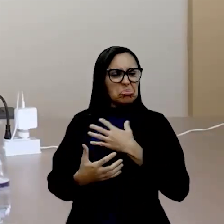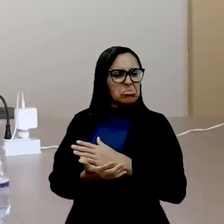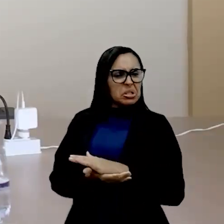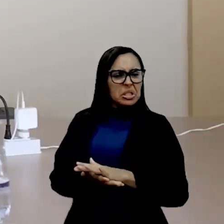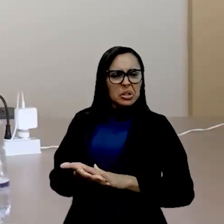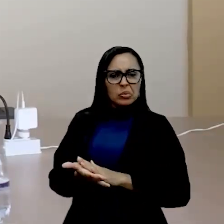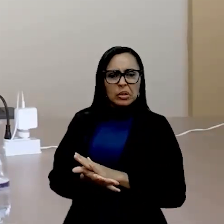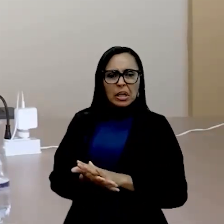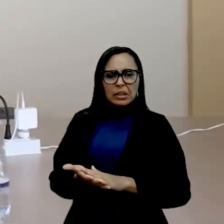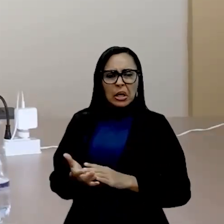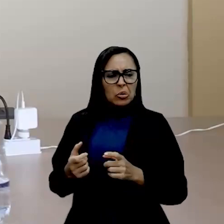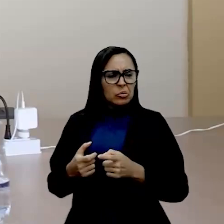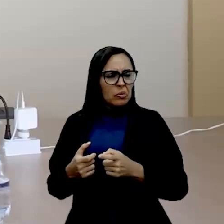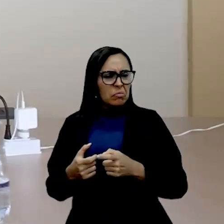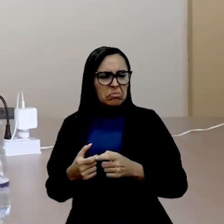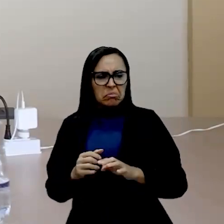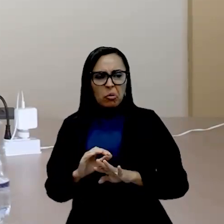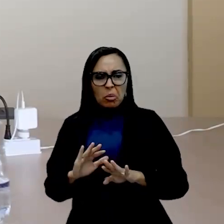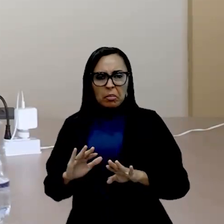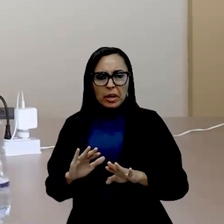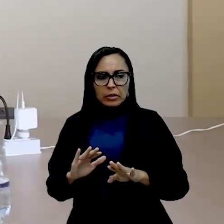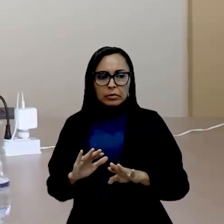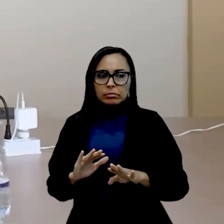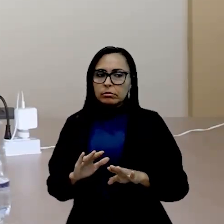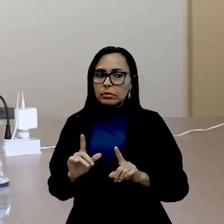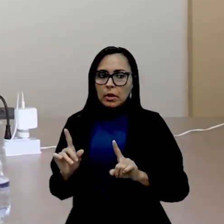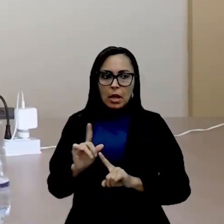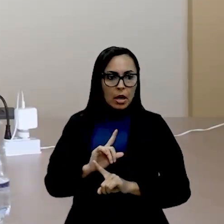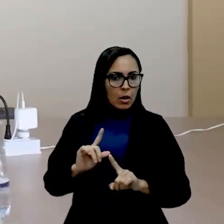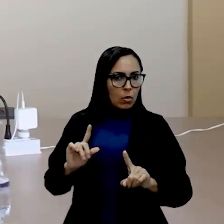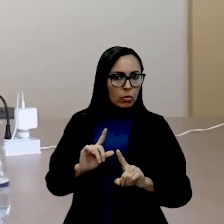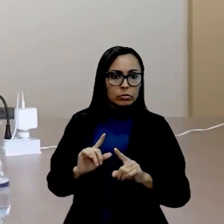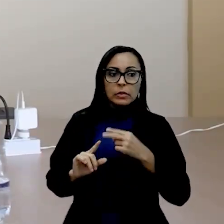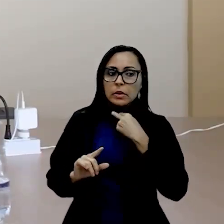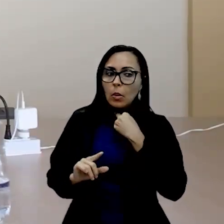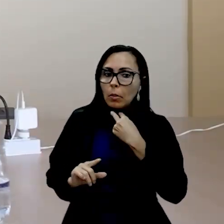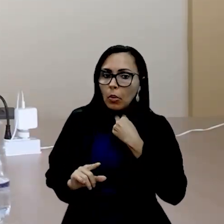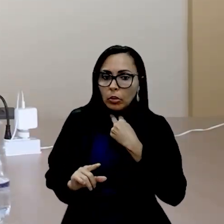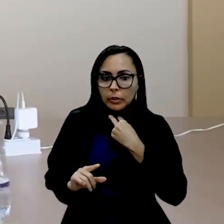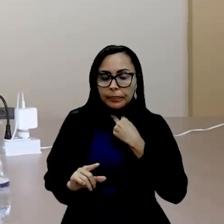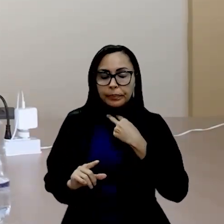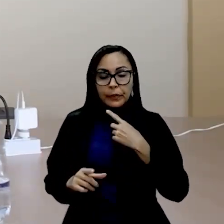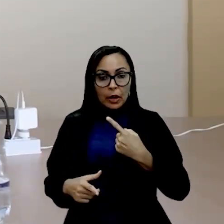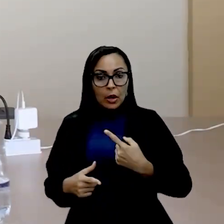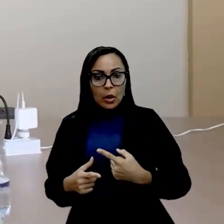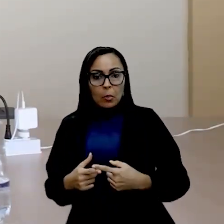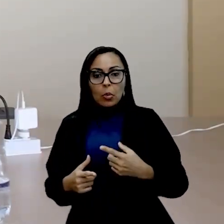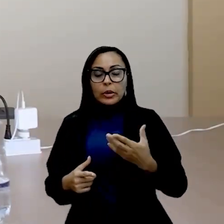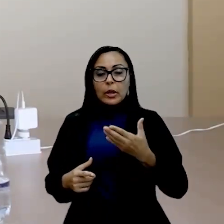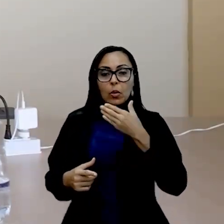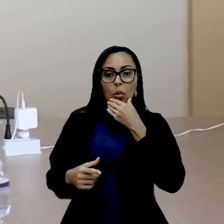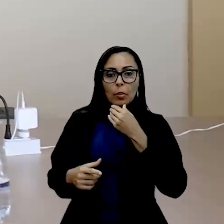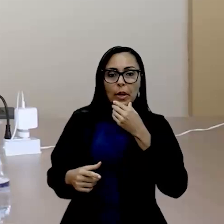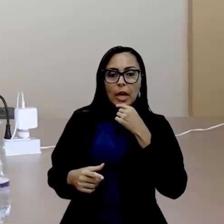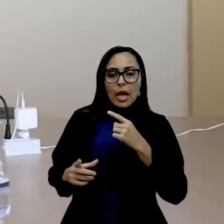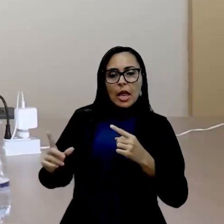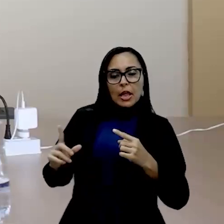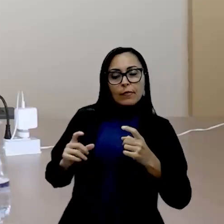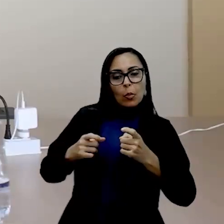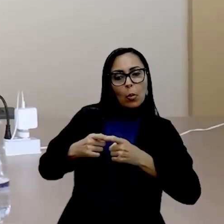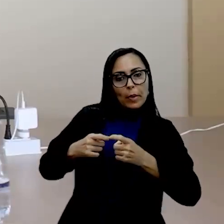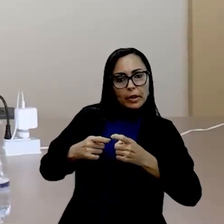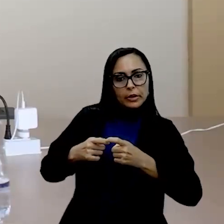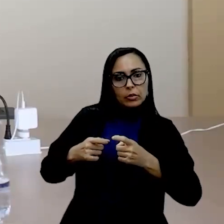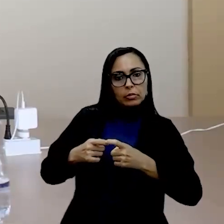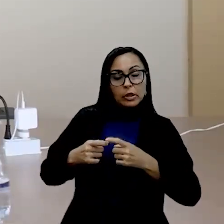médico, não cola. Tá? Então, o aconselhamento é que homens, eles vão ao médico, eles vão fazer a sua prevenção, eu